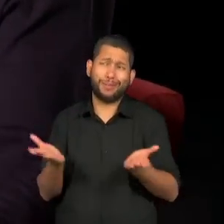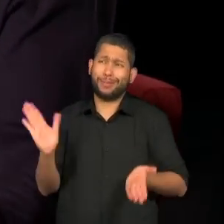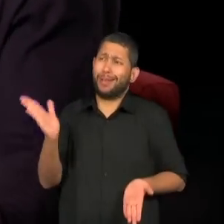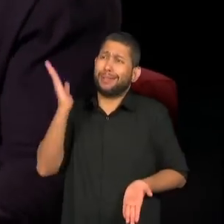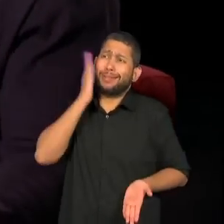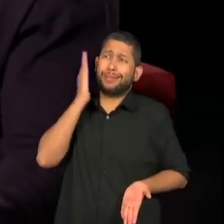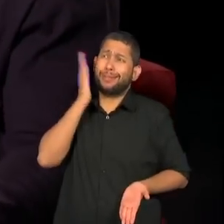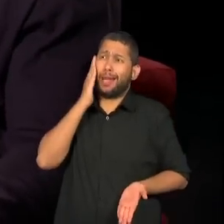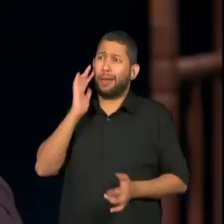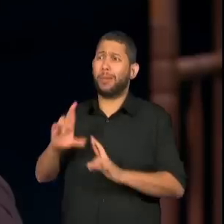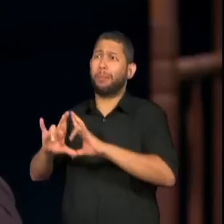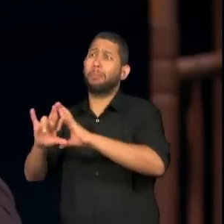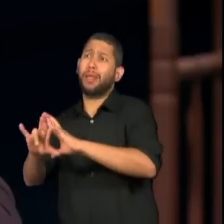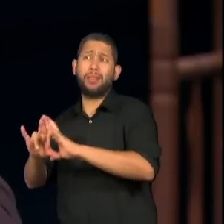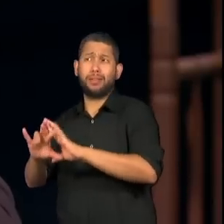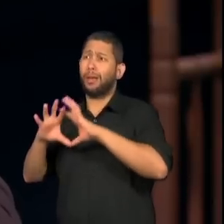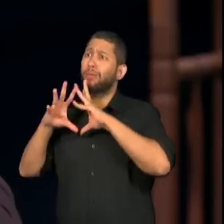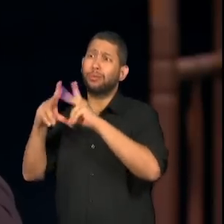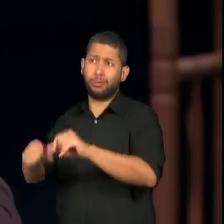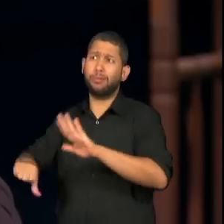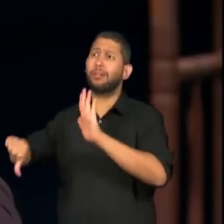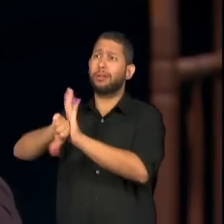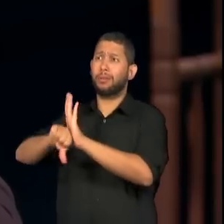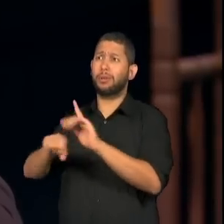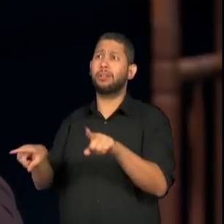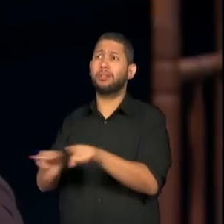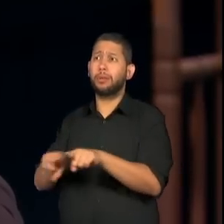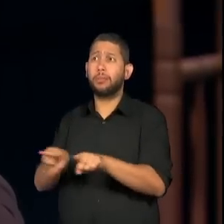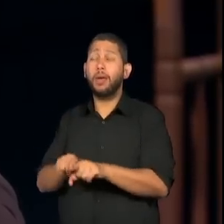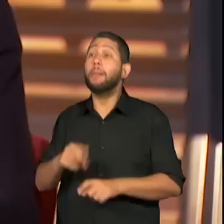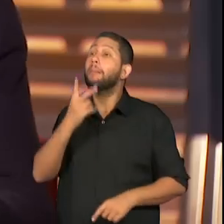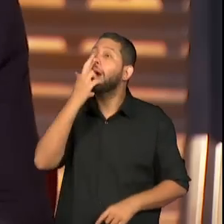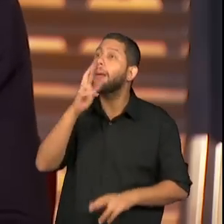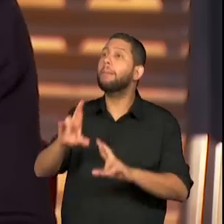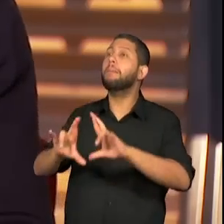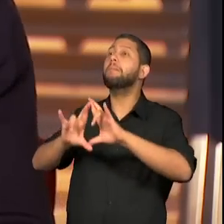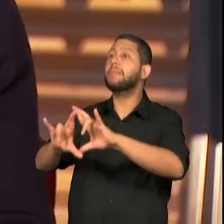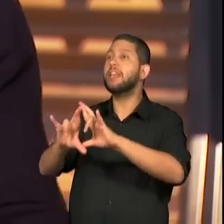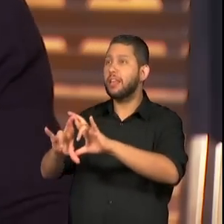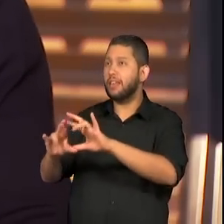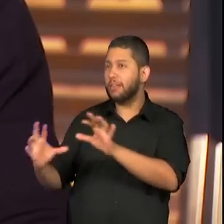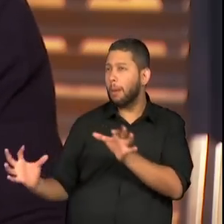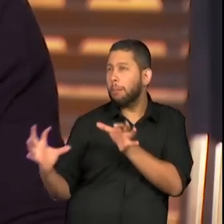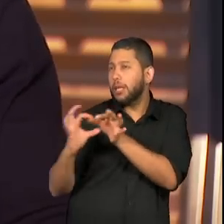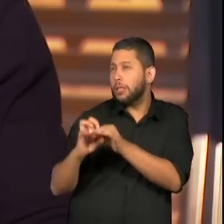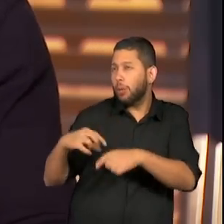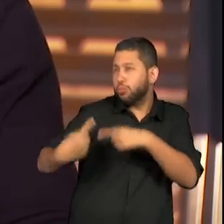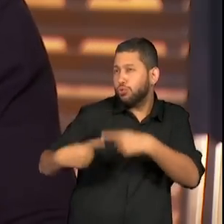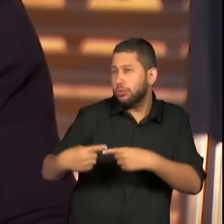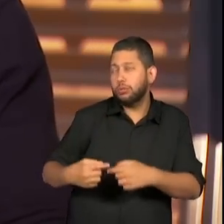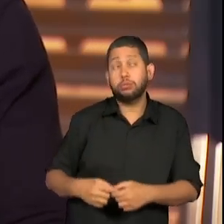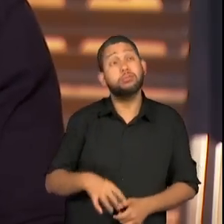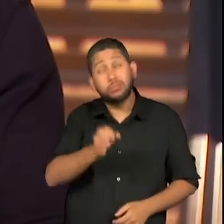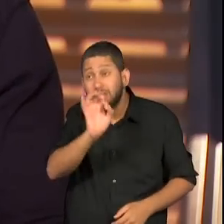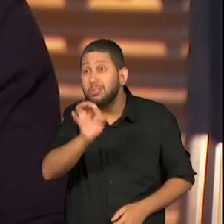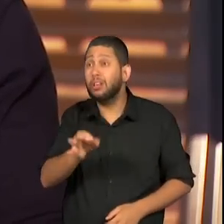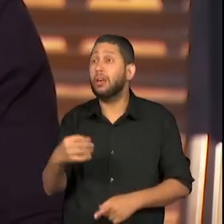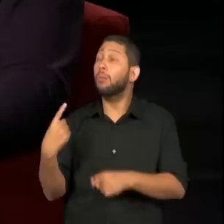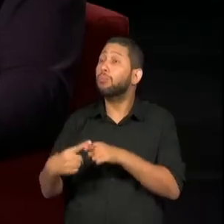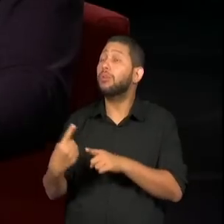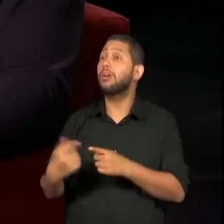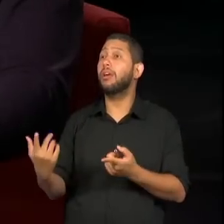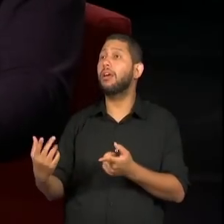essa diferenciação. E me parece que tem uma ligação com alguns políticos. Acho que alguns políticos acabam tendo uma ligação, porque vira e mexe, eu